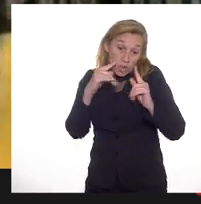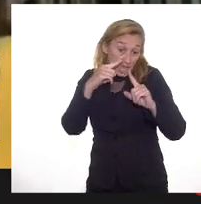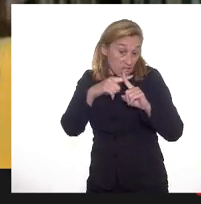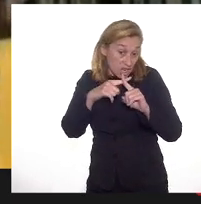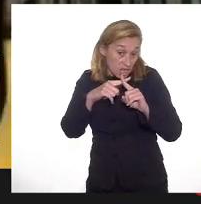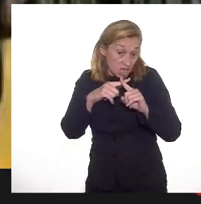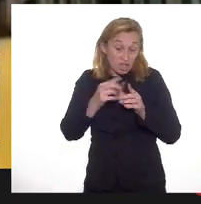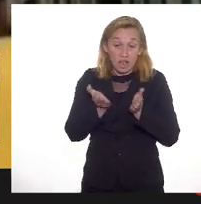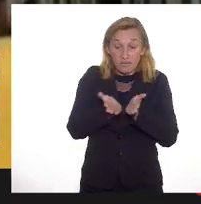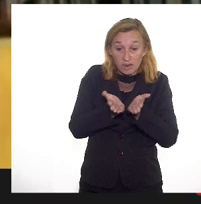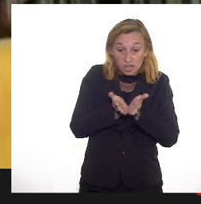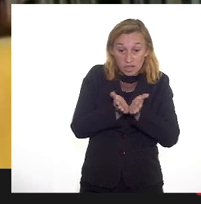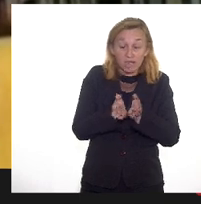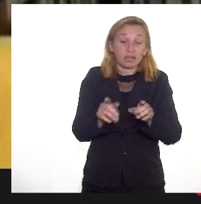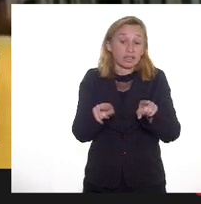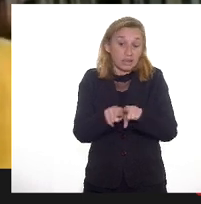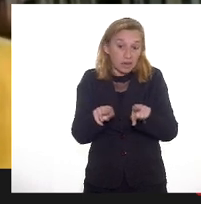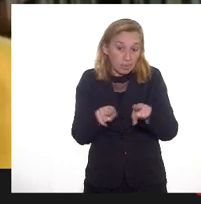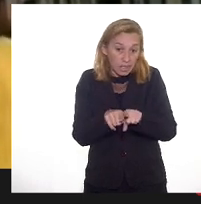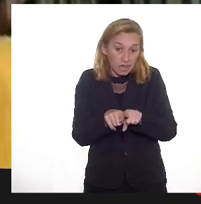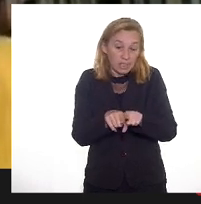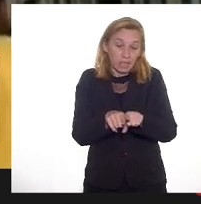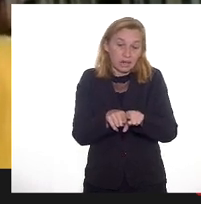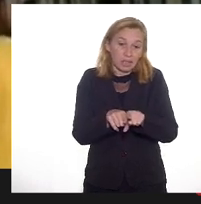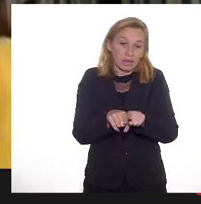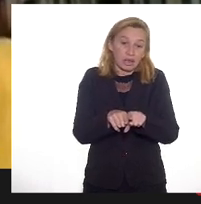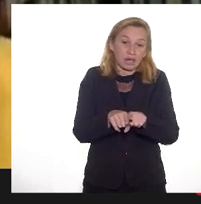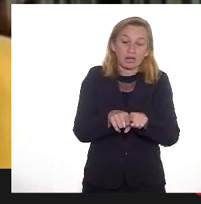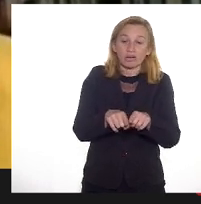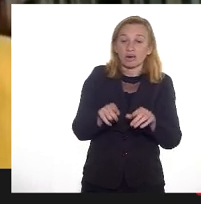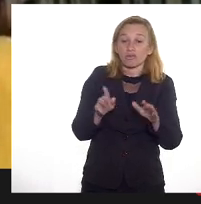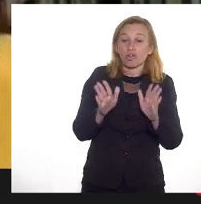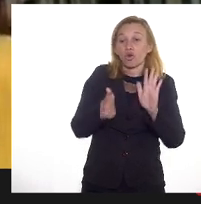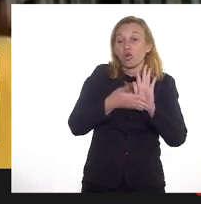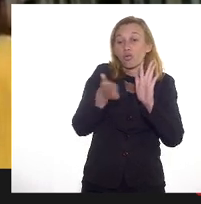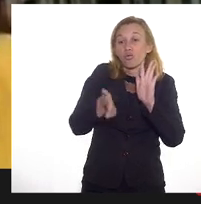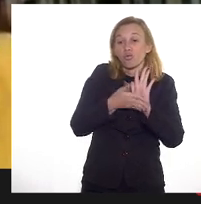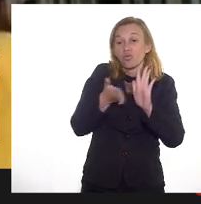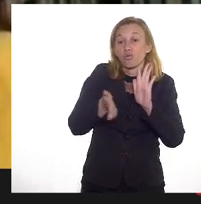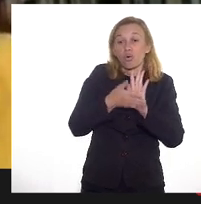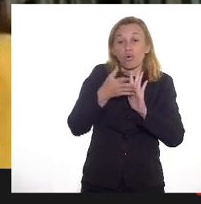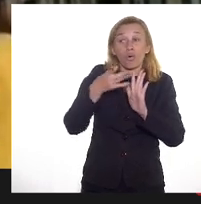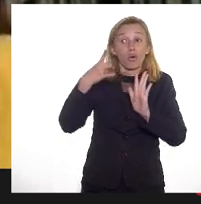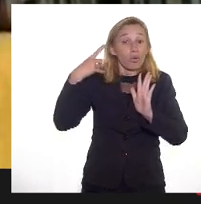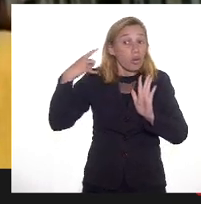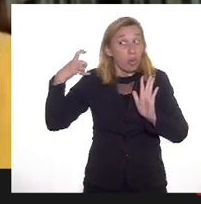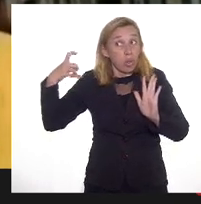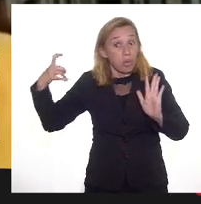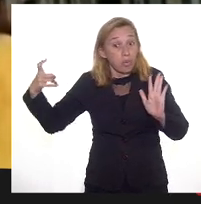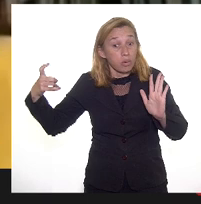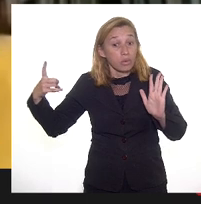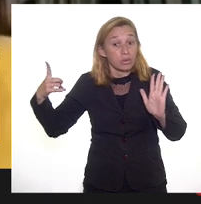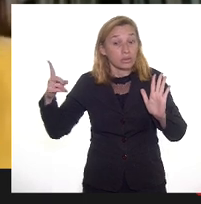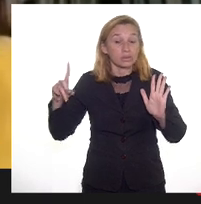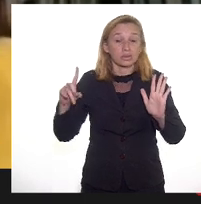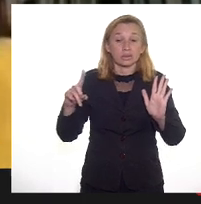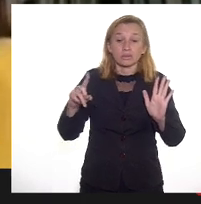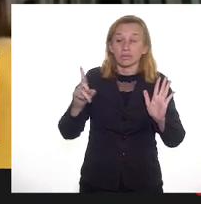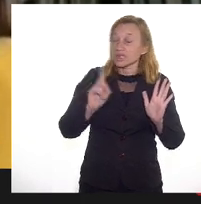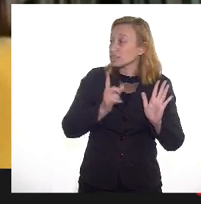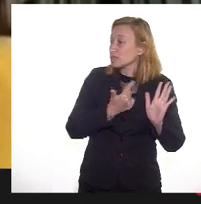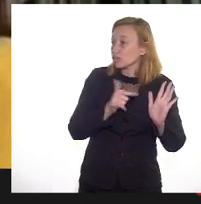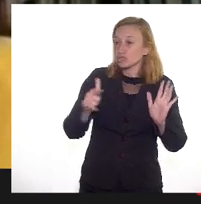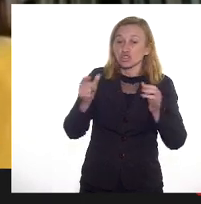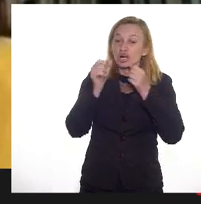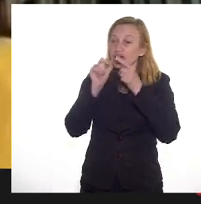evangélica, que também colocava hinos em alta altura e que não suscitavam reclamações